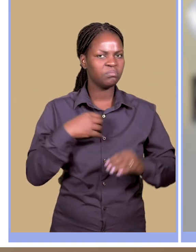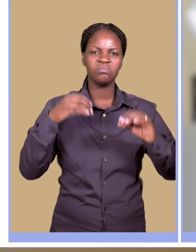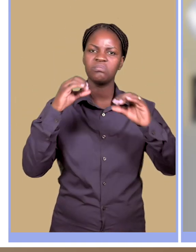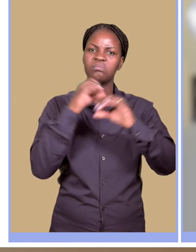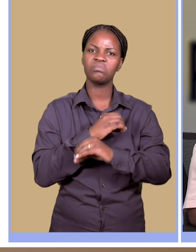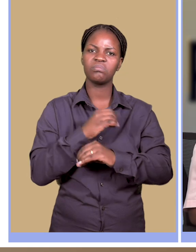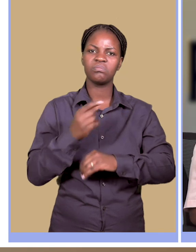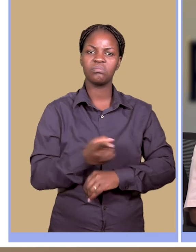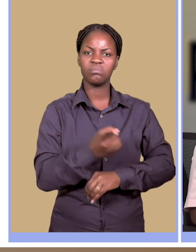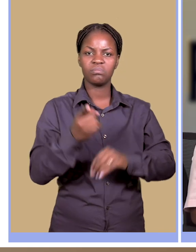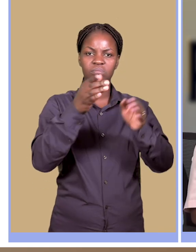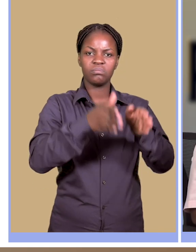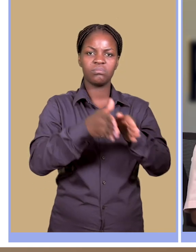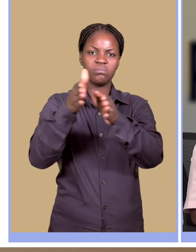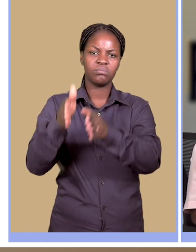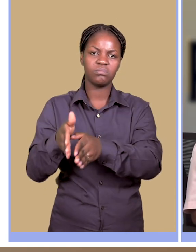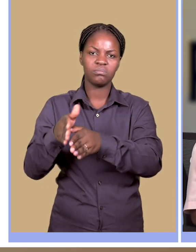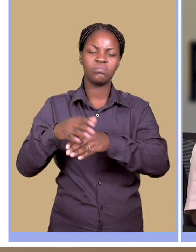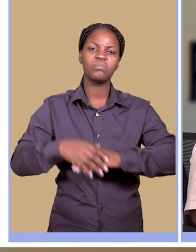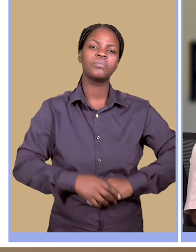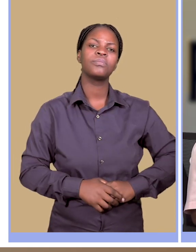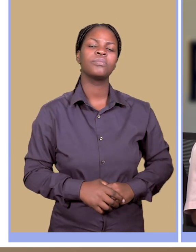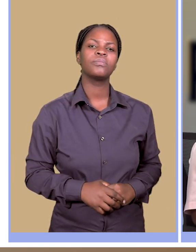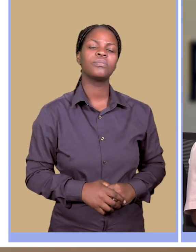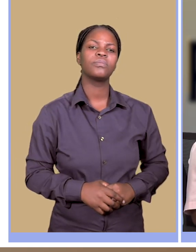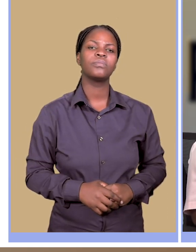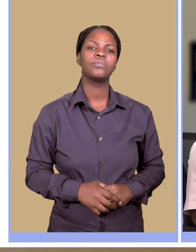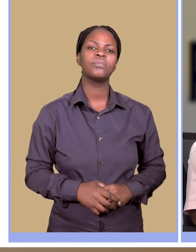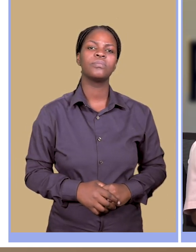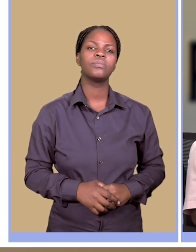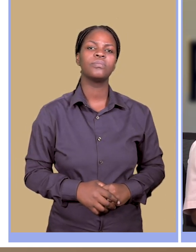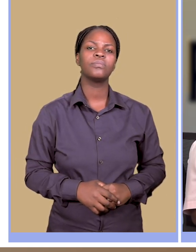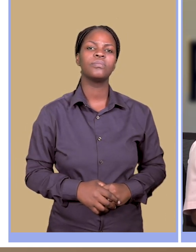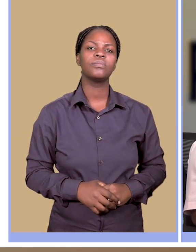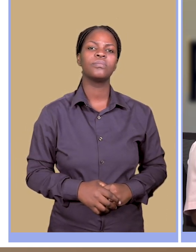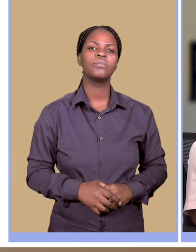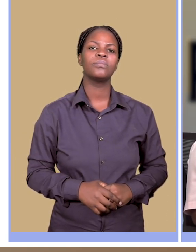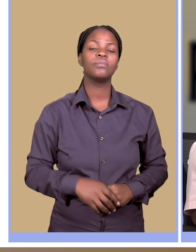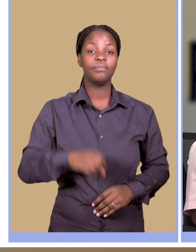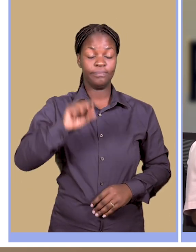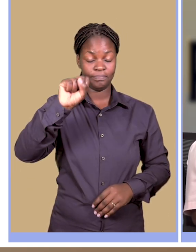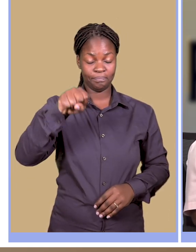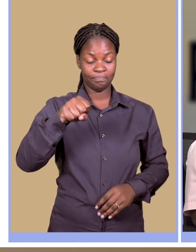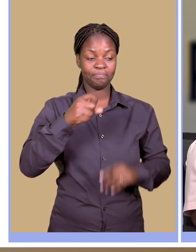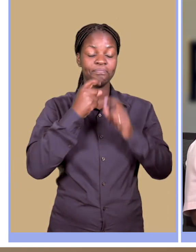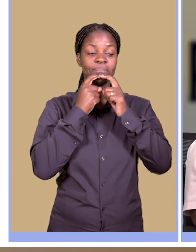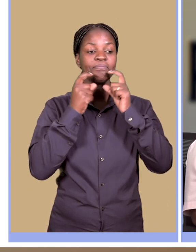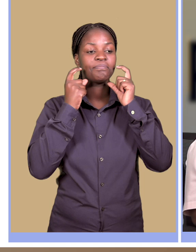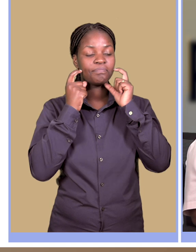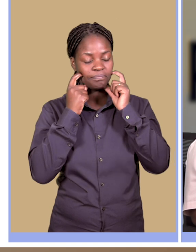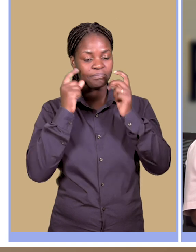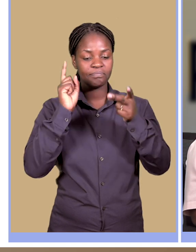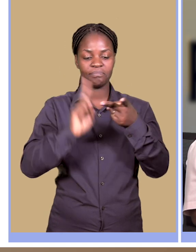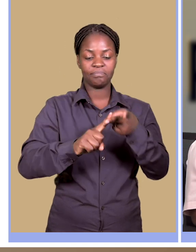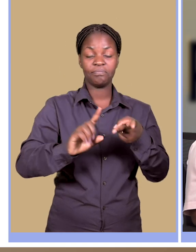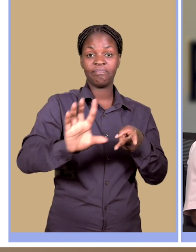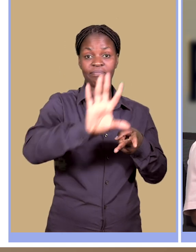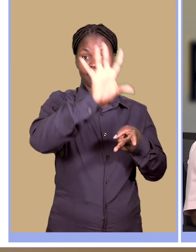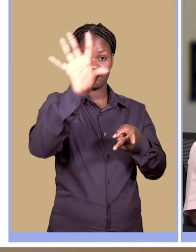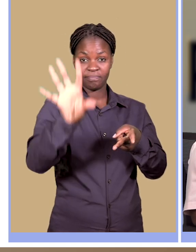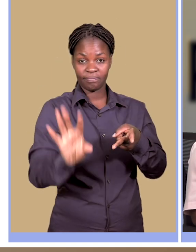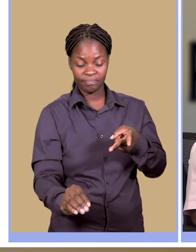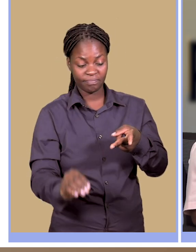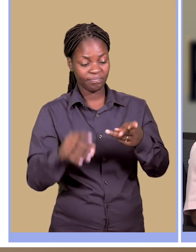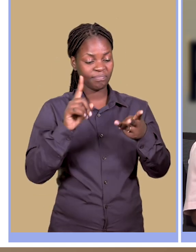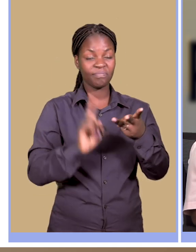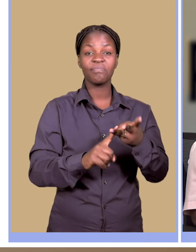diante, para esta camada social? Sim, claramente. Moçambique e África, tanto